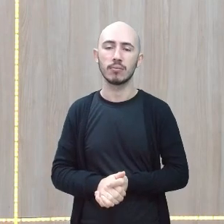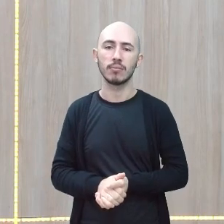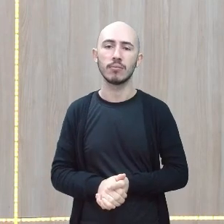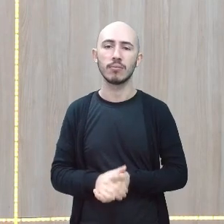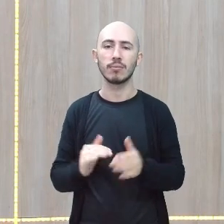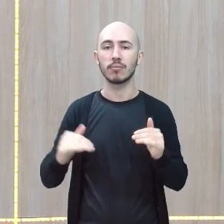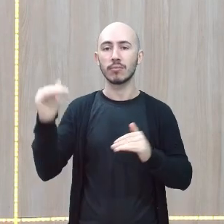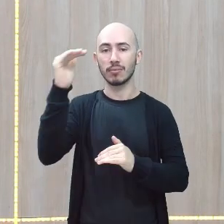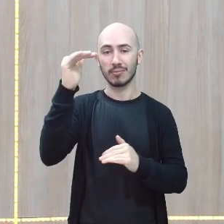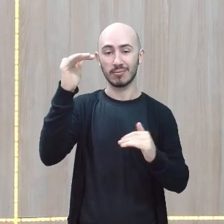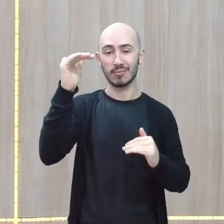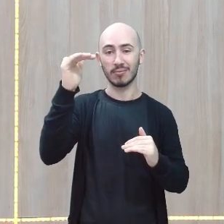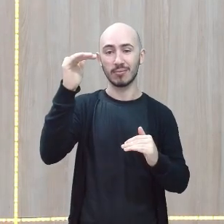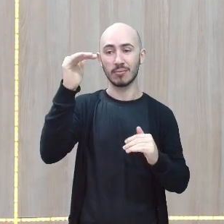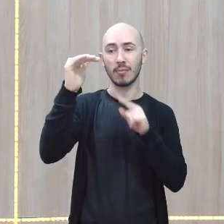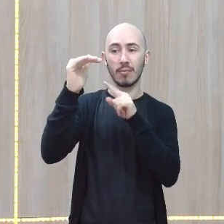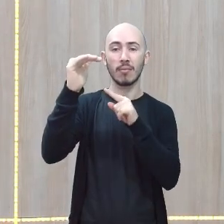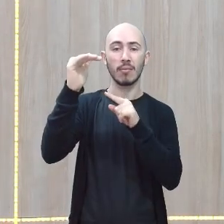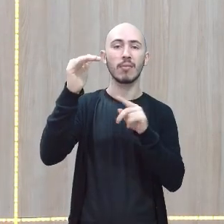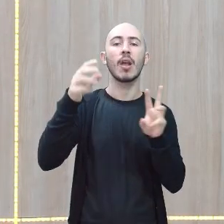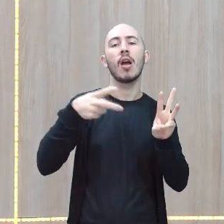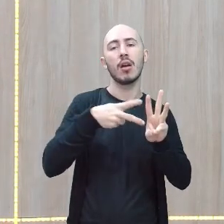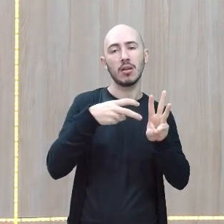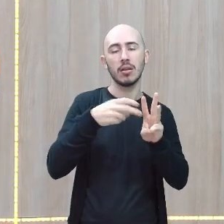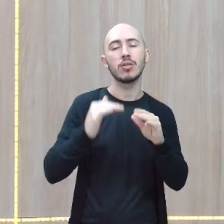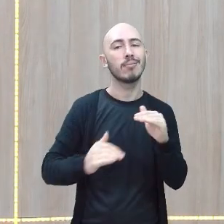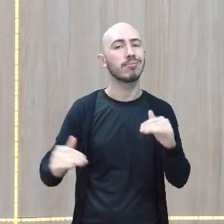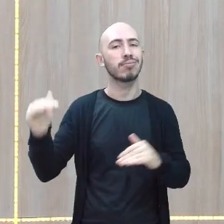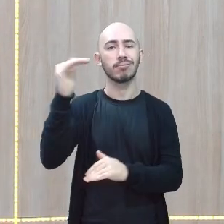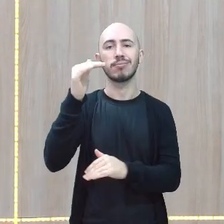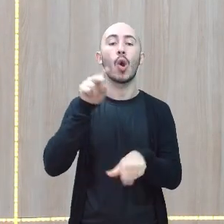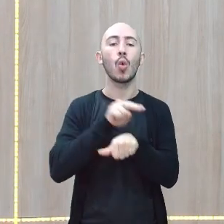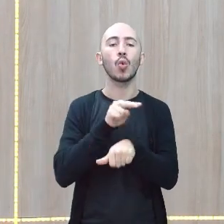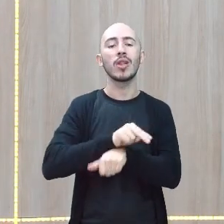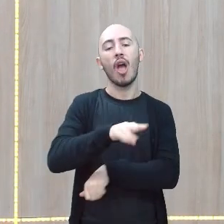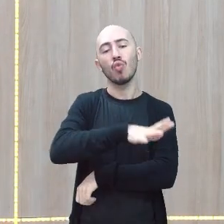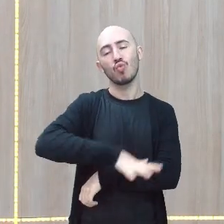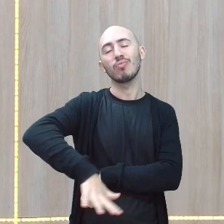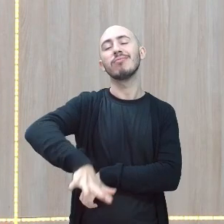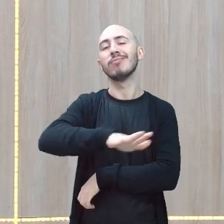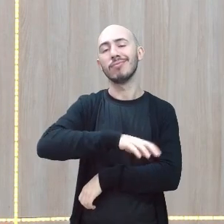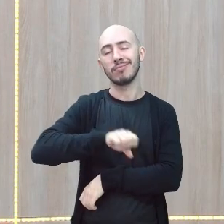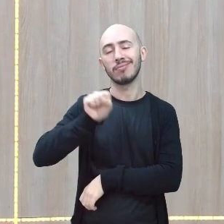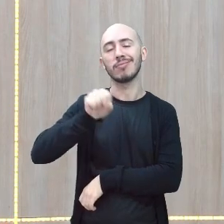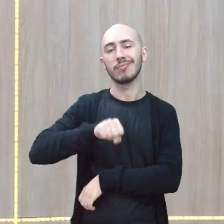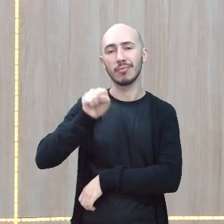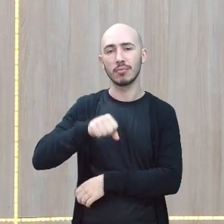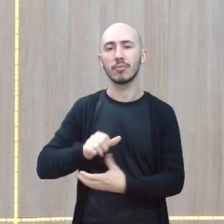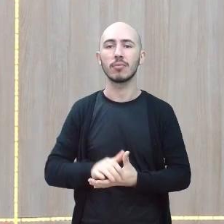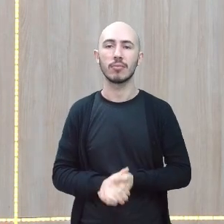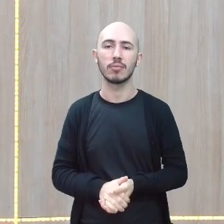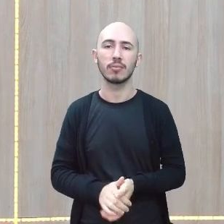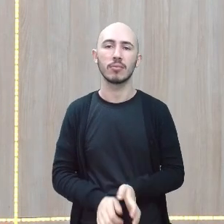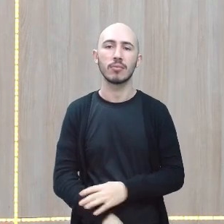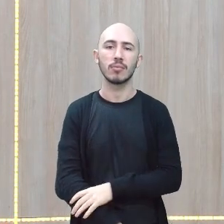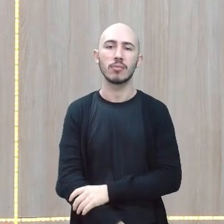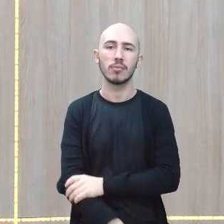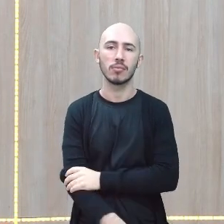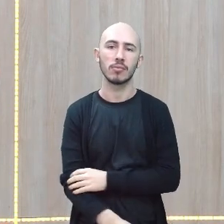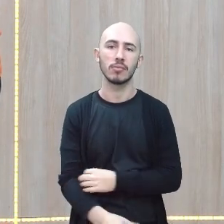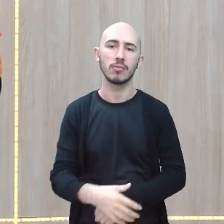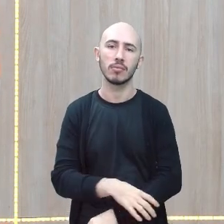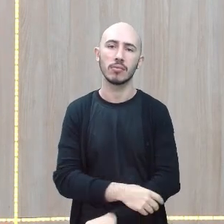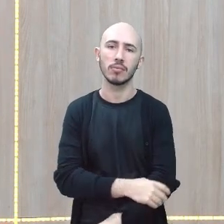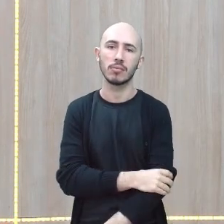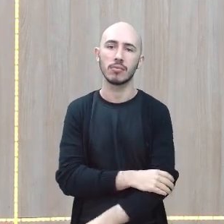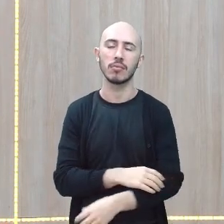à do colonizador, porque o indígena ele tem uma relação com a terra quase que como se a terra